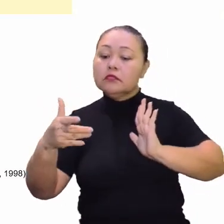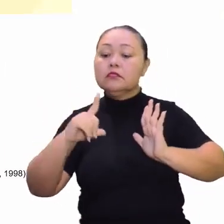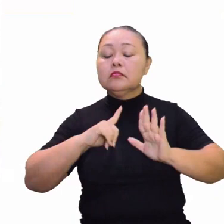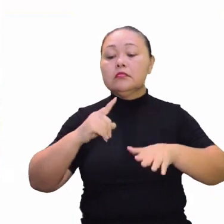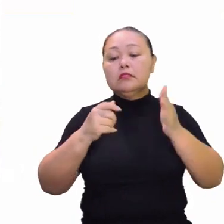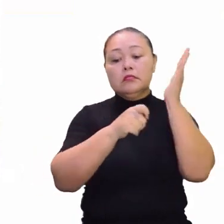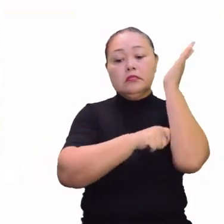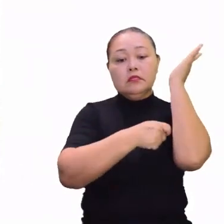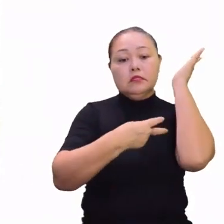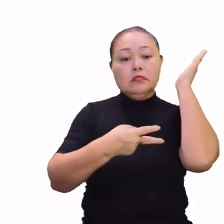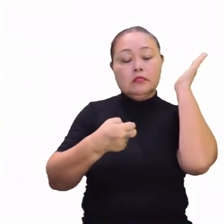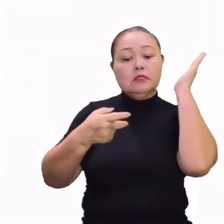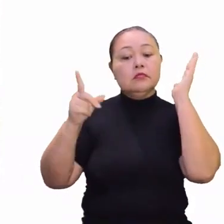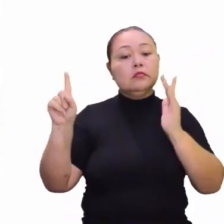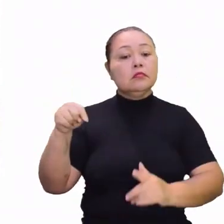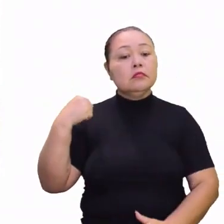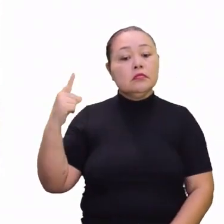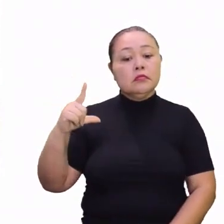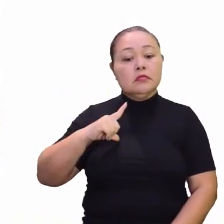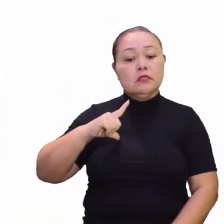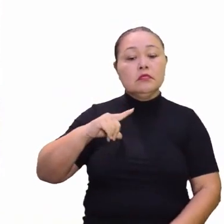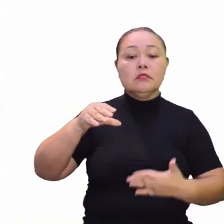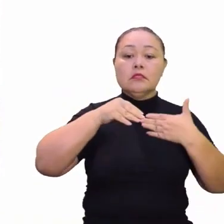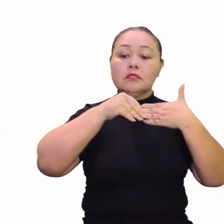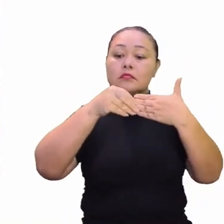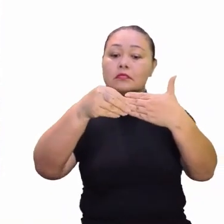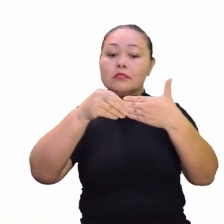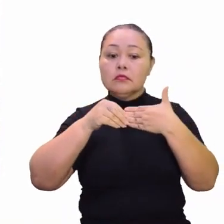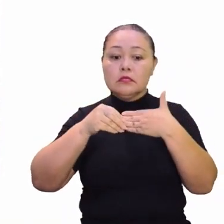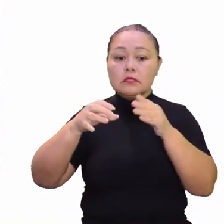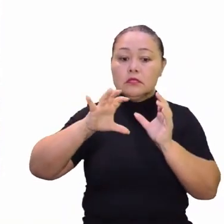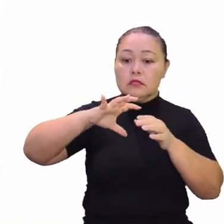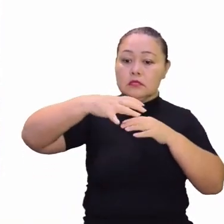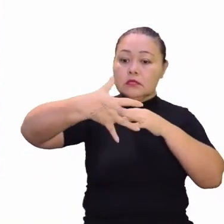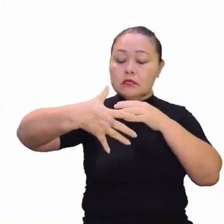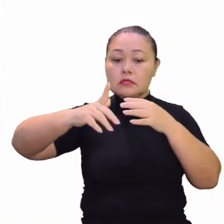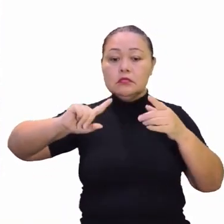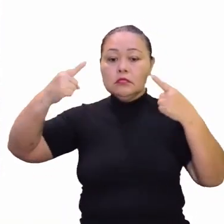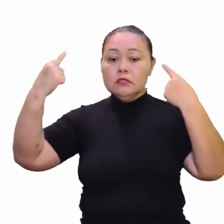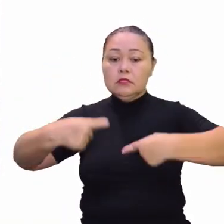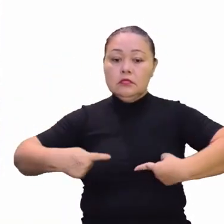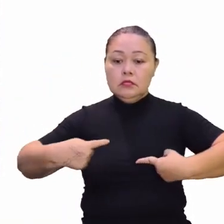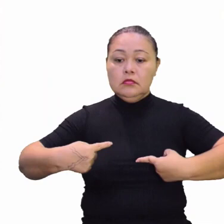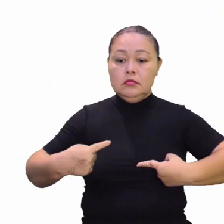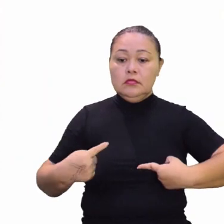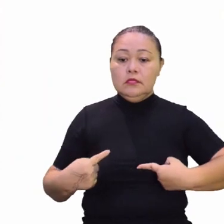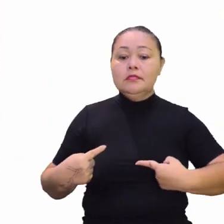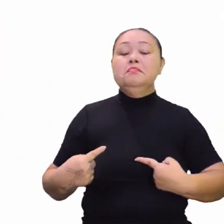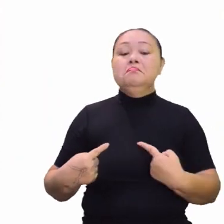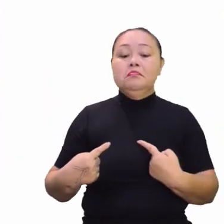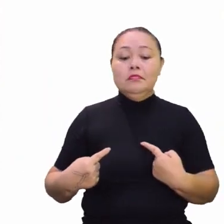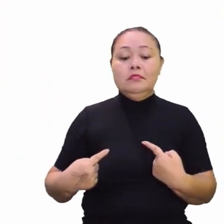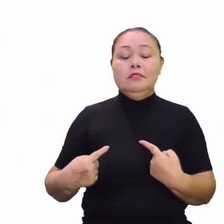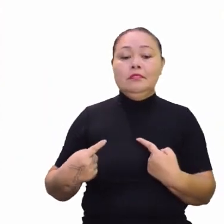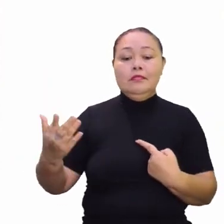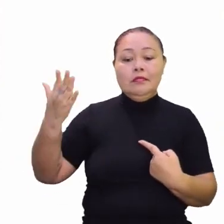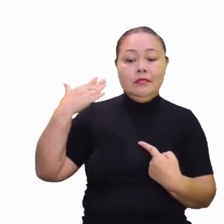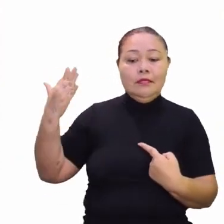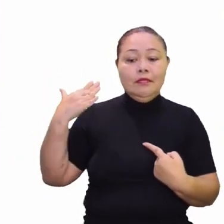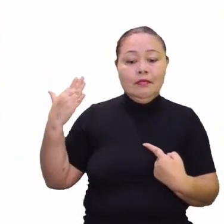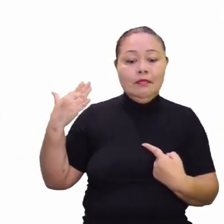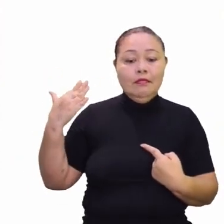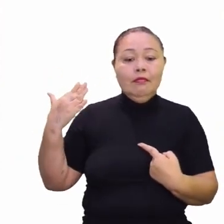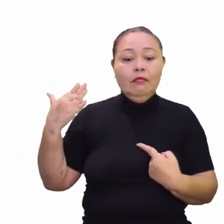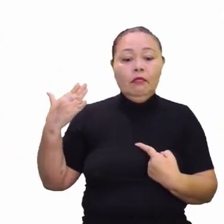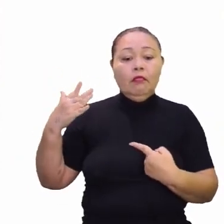ciclo. Anote aí. Aí nós temos o transporte da borracha. Olha o desafio, né, professor Jorge? Então, da época